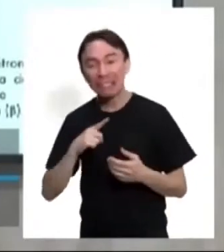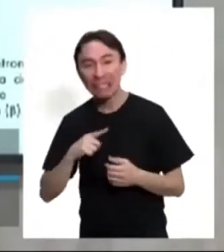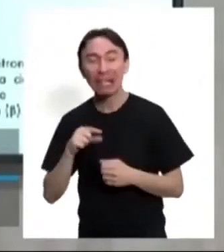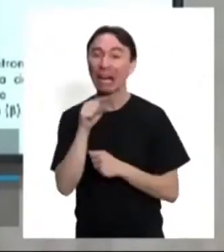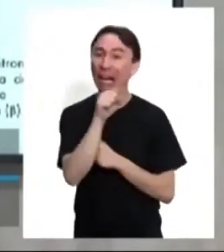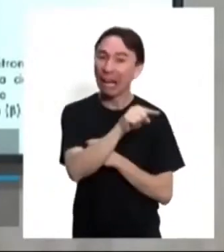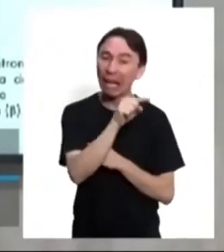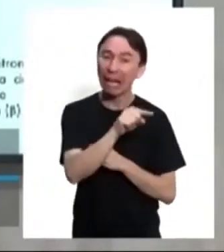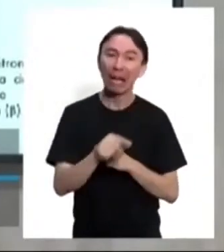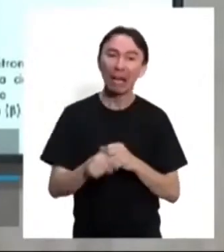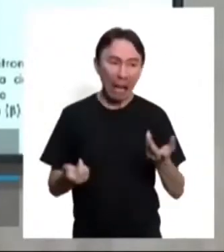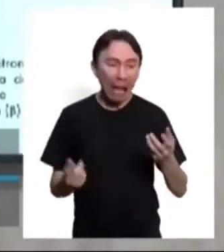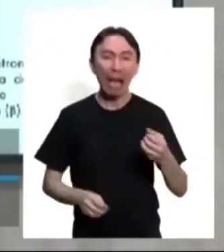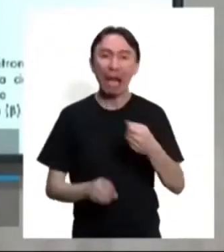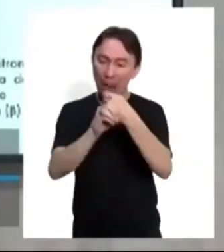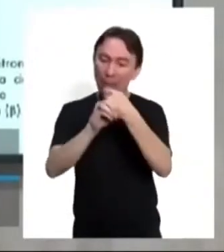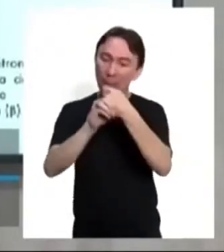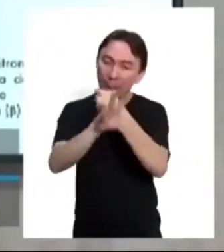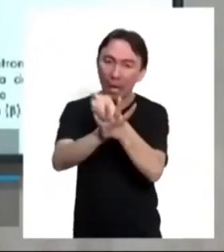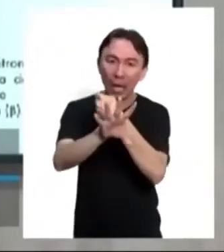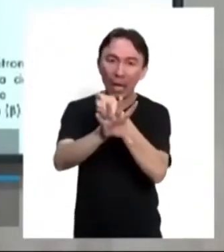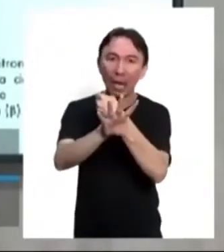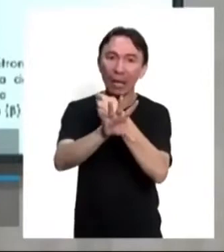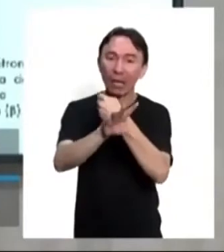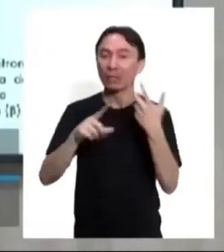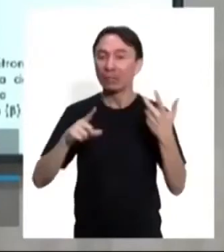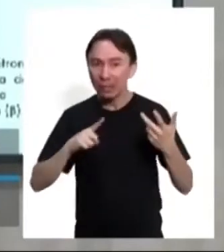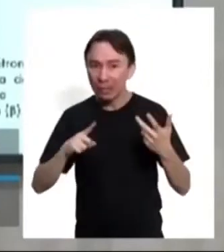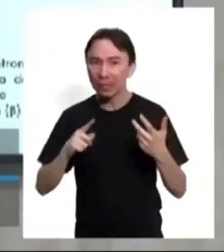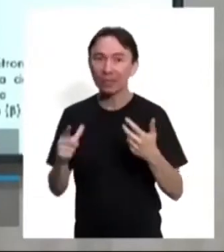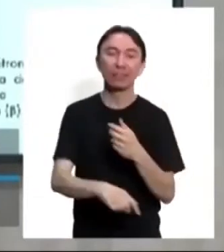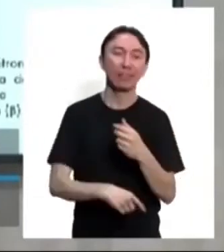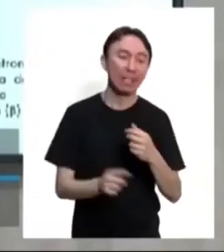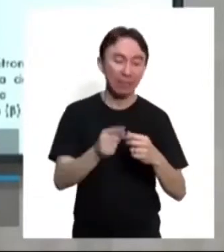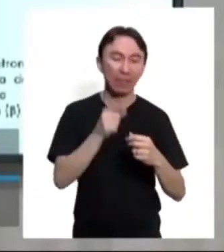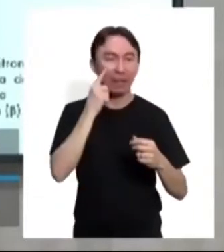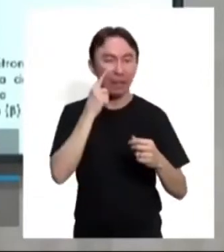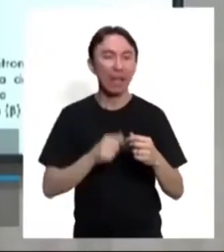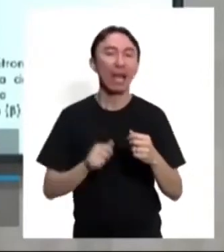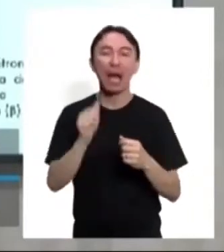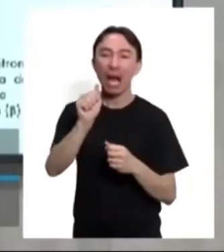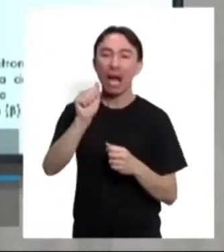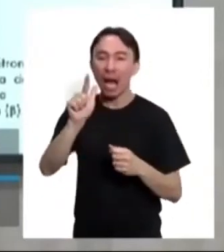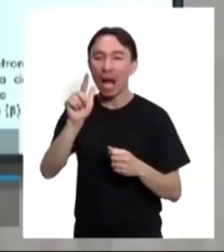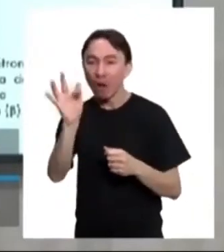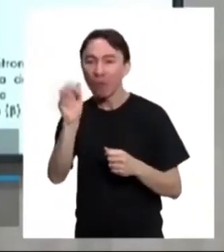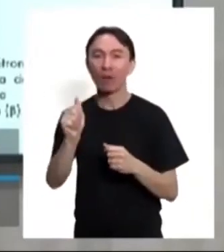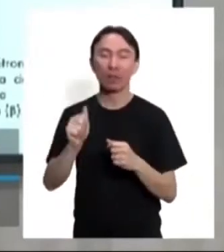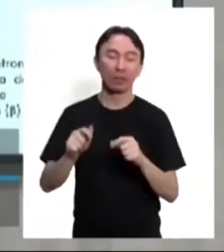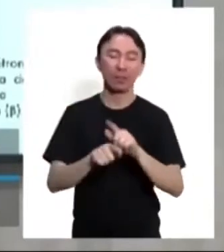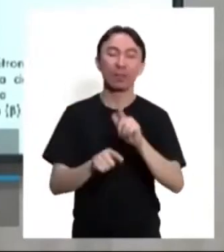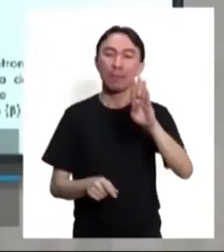radioativo, eu tenho um elemento, então, que vai emitir alfa e vai emitir beta, certo? E vai emitir gama. E essa